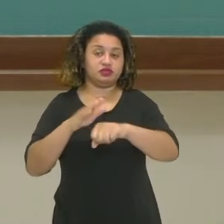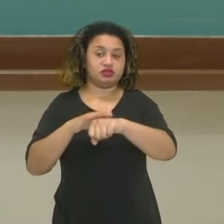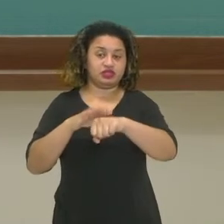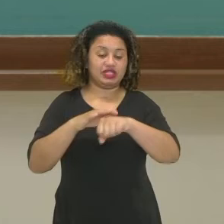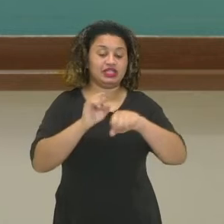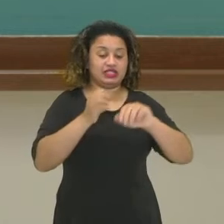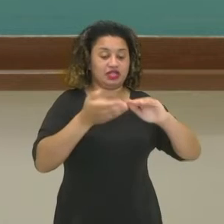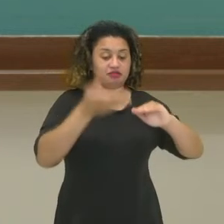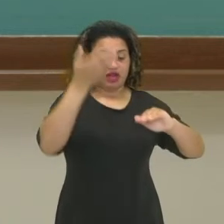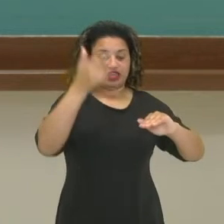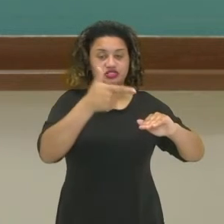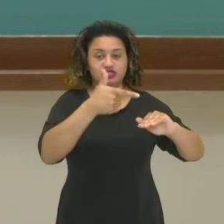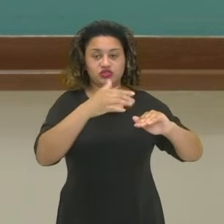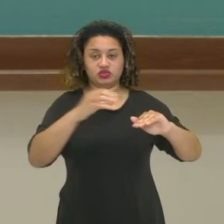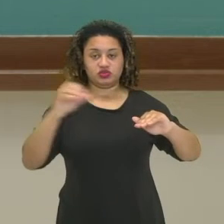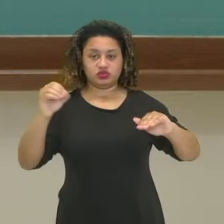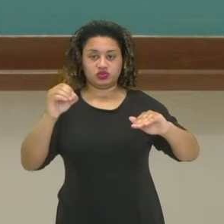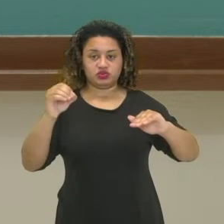acima desses 200